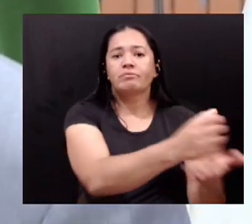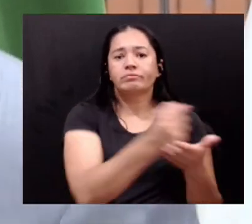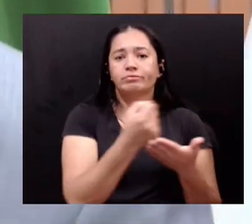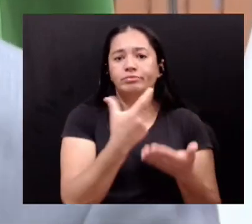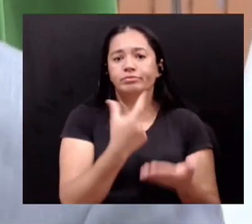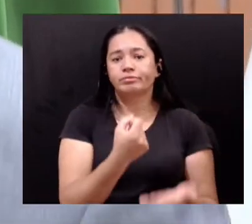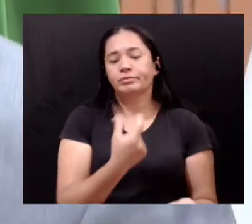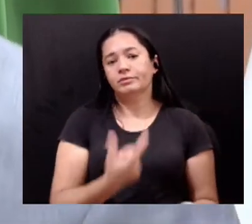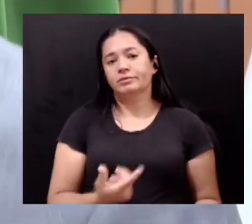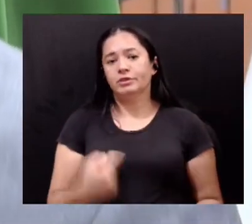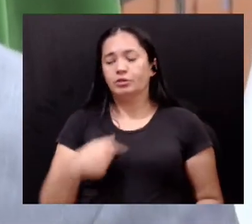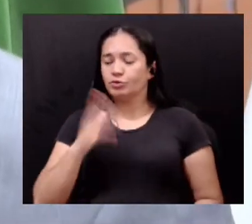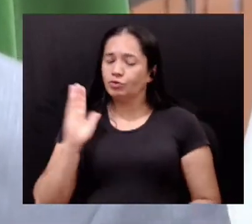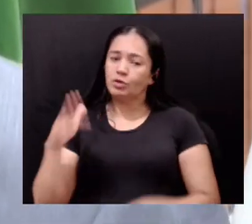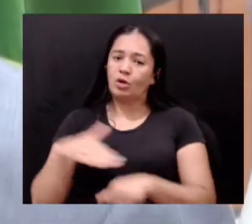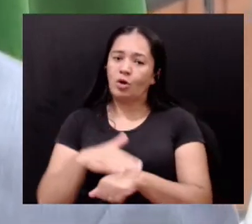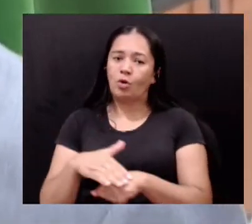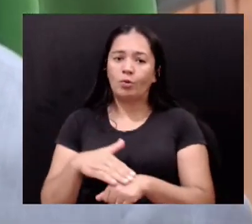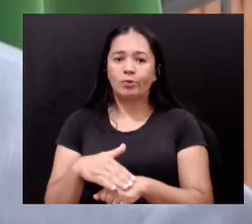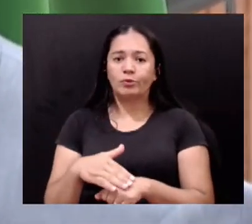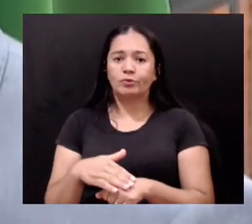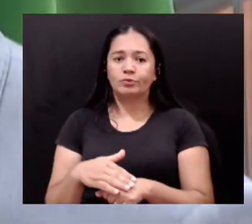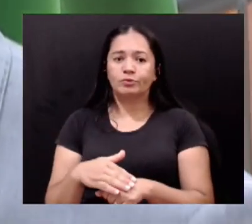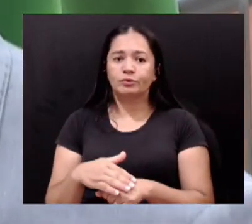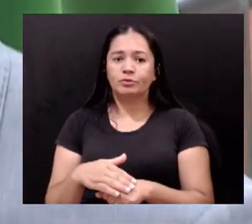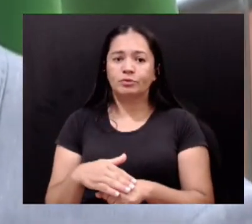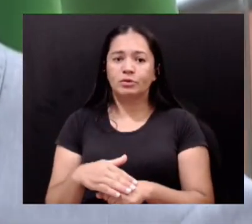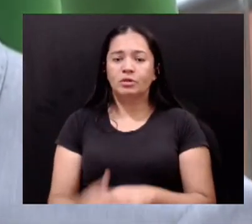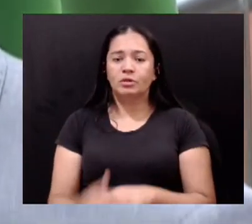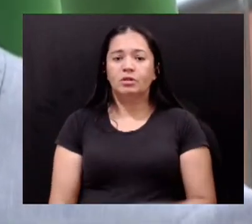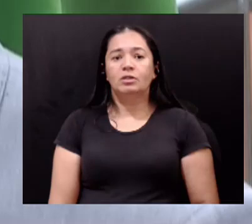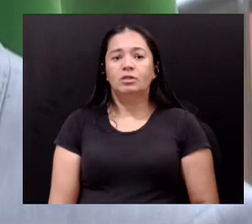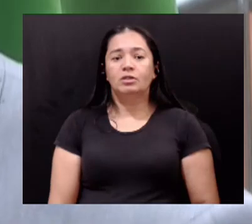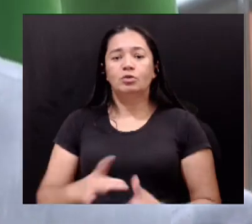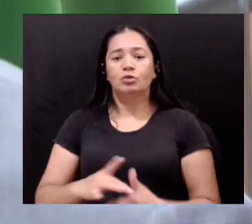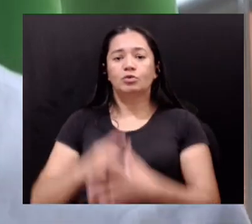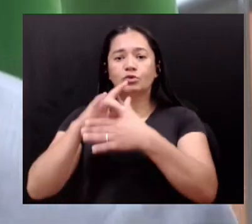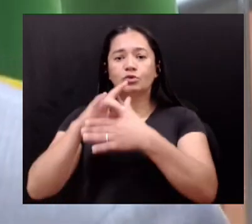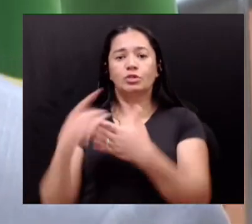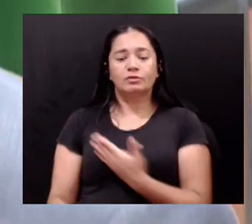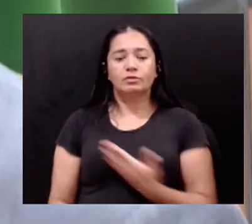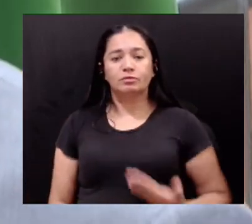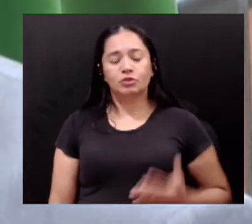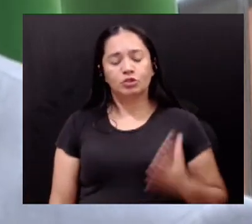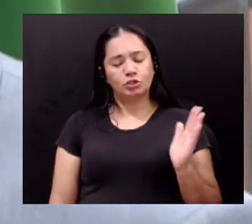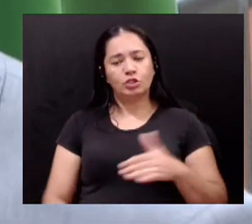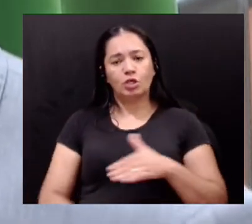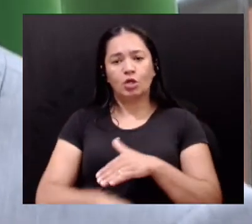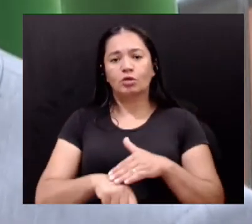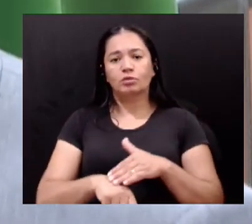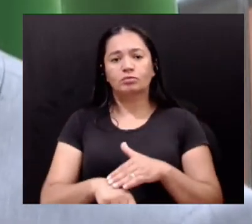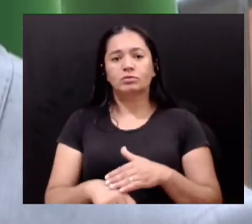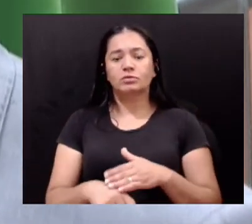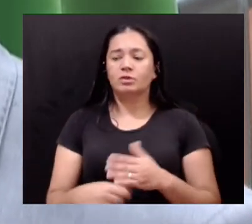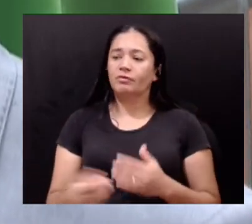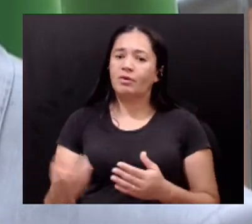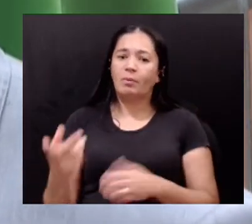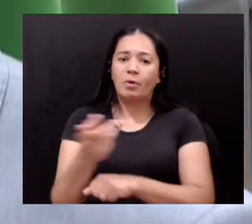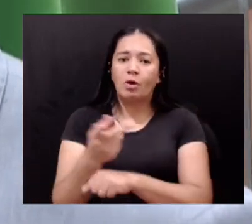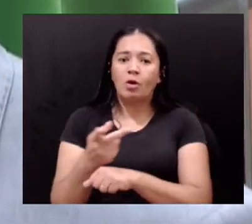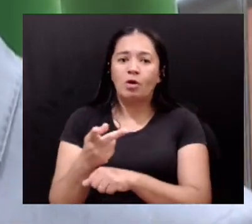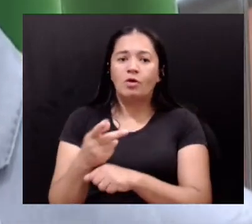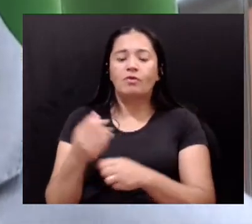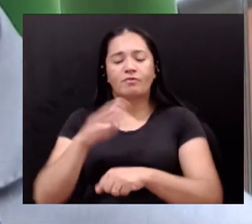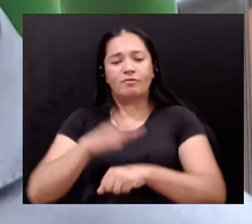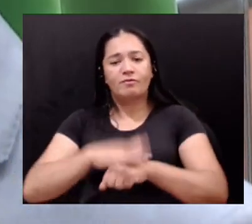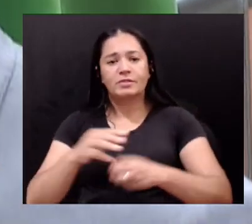com o nosso chefe de gabinete, conversei com ele e estamos buscando essa moção aí para tratar